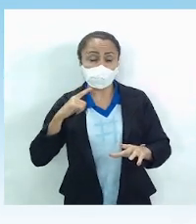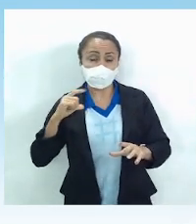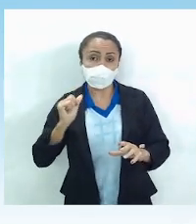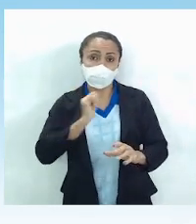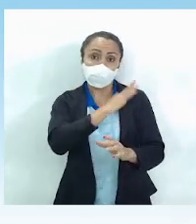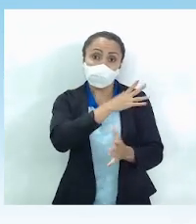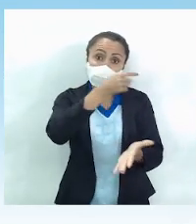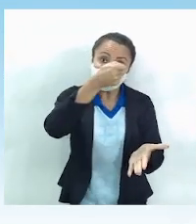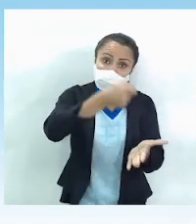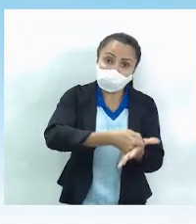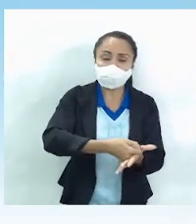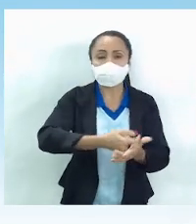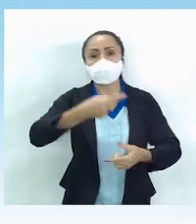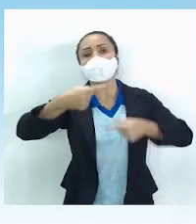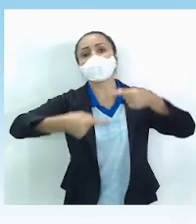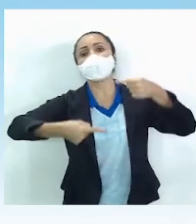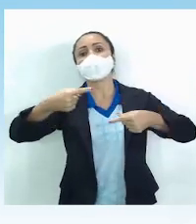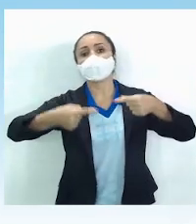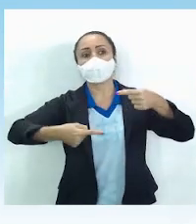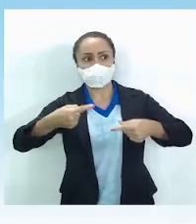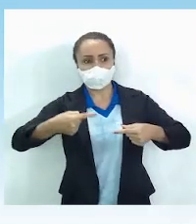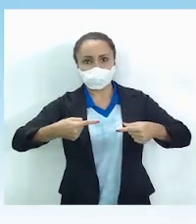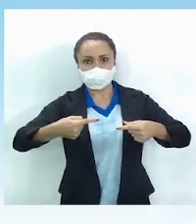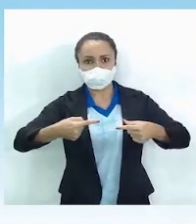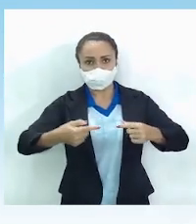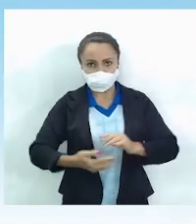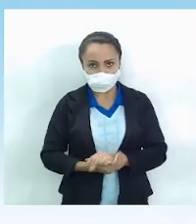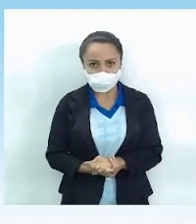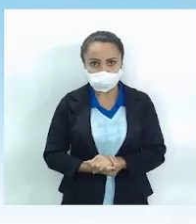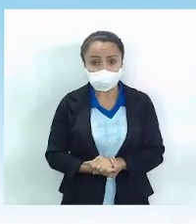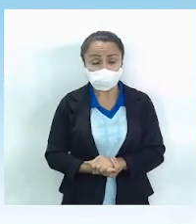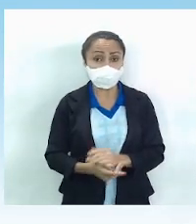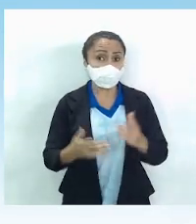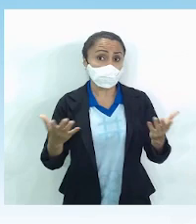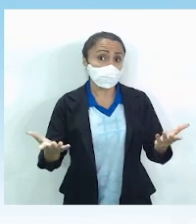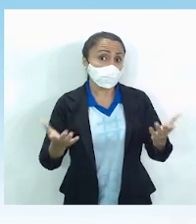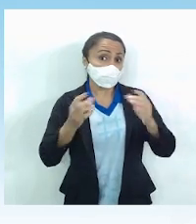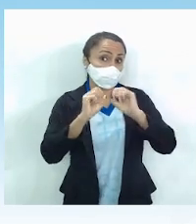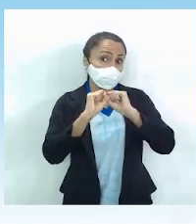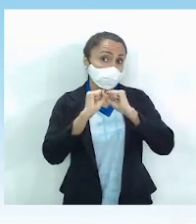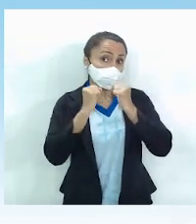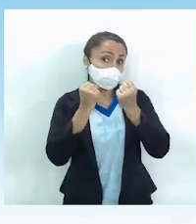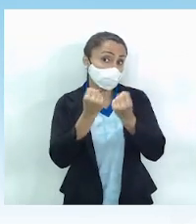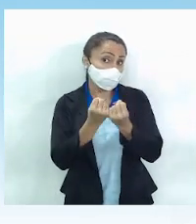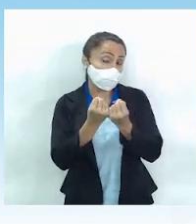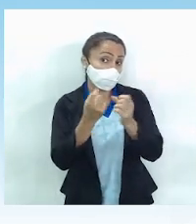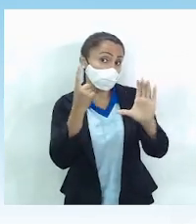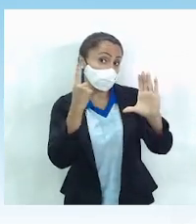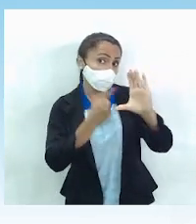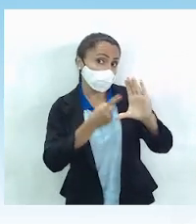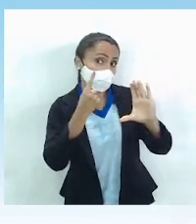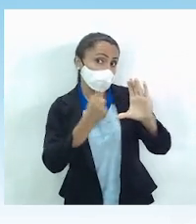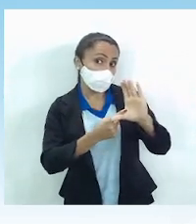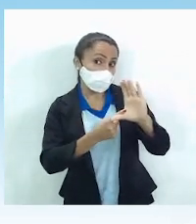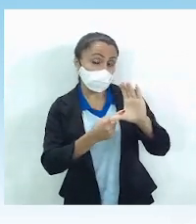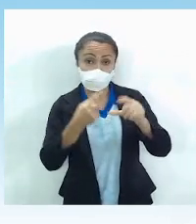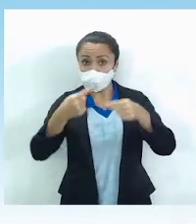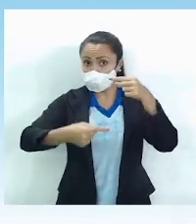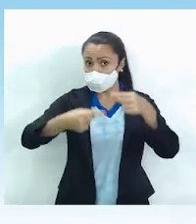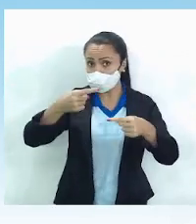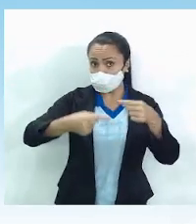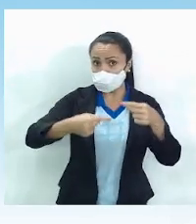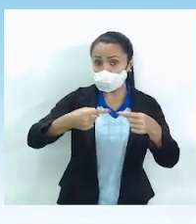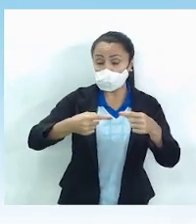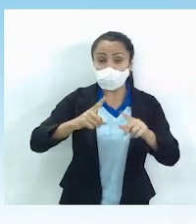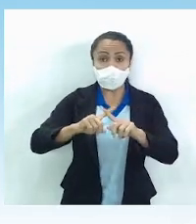na questão política, né? Então ela é socialista, comunista na política, mas nas